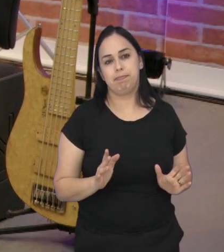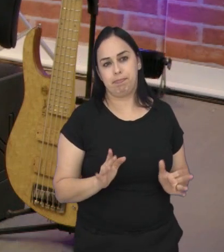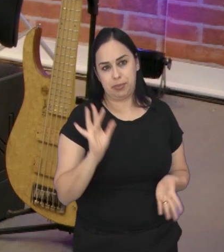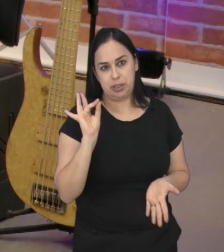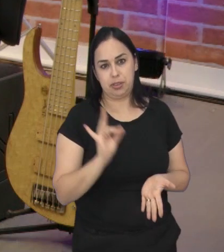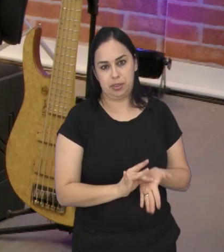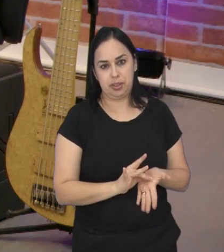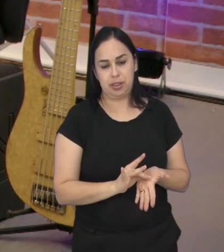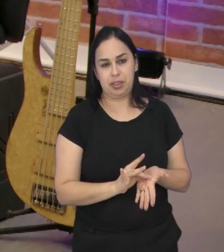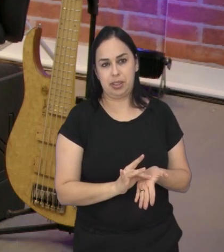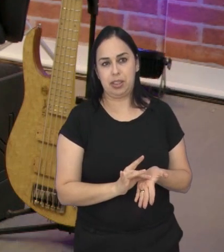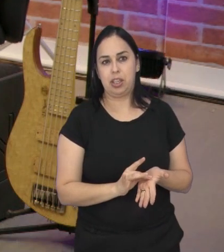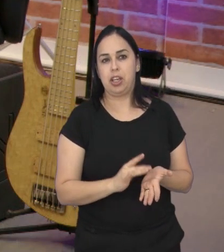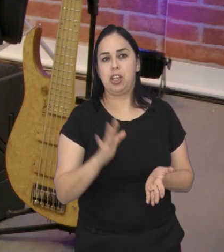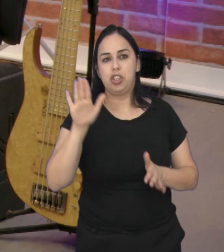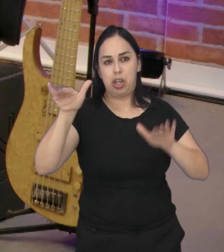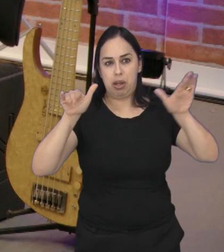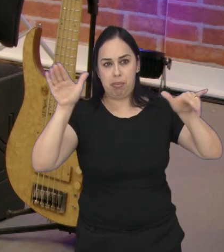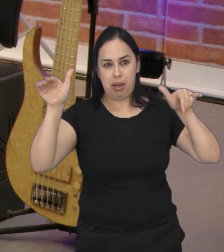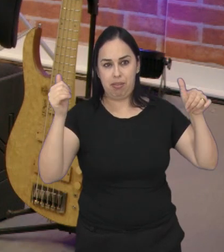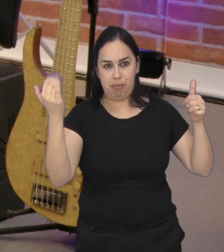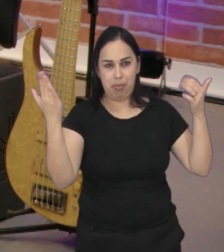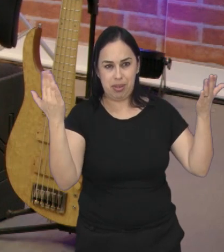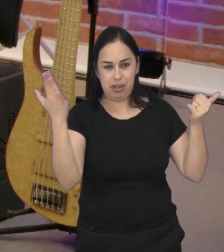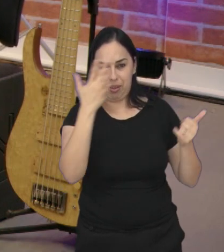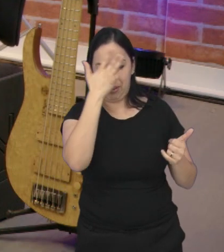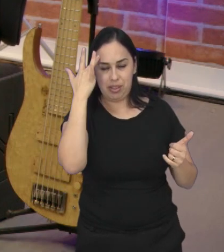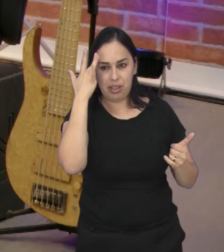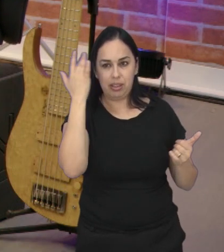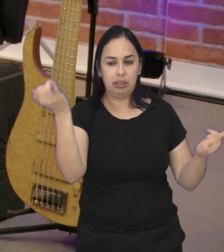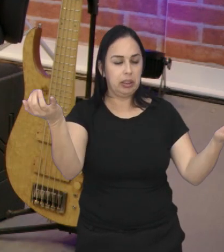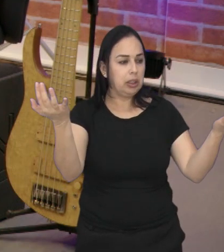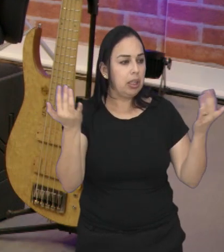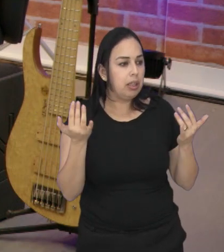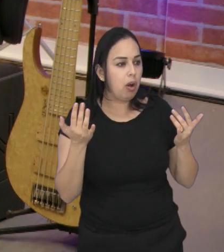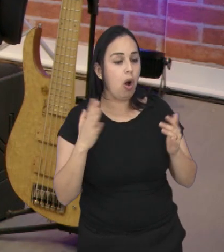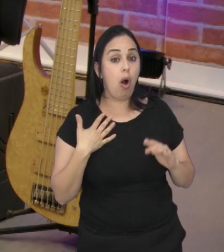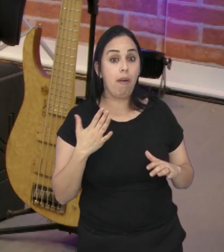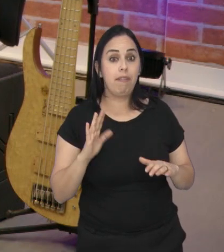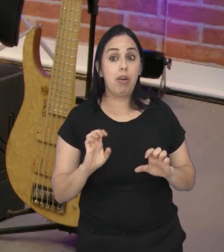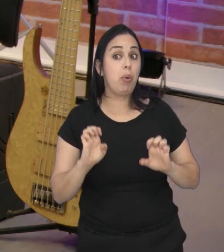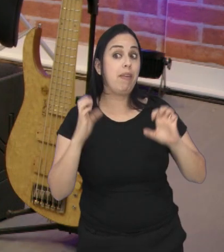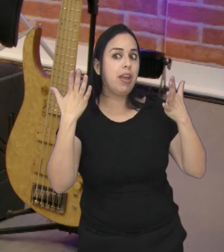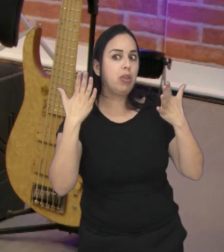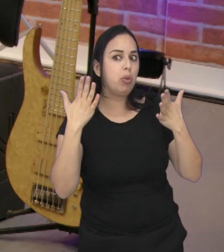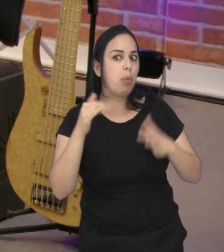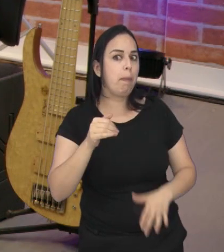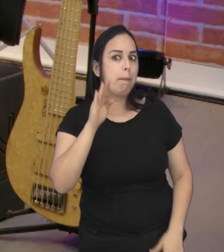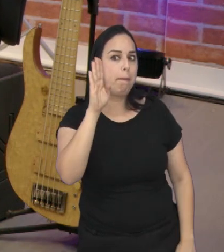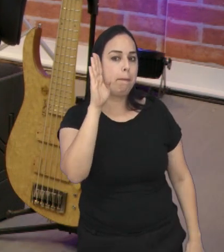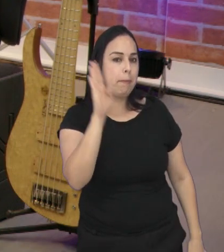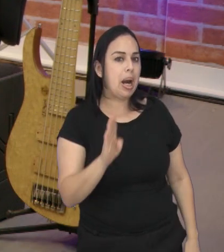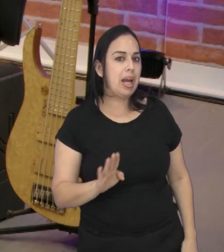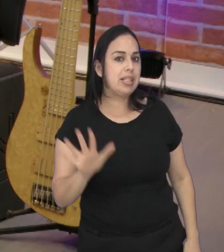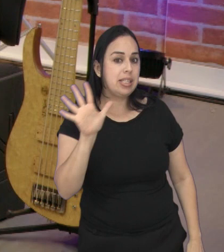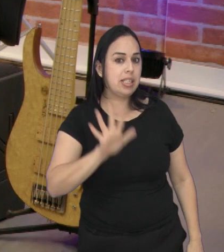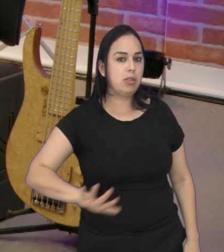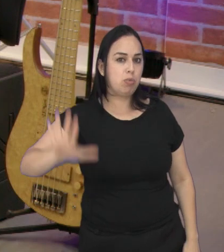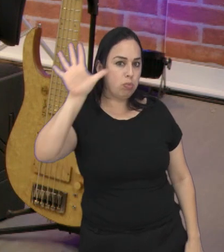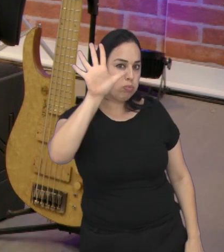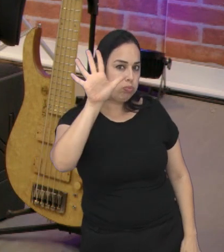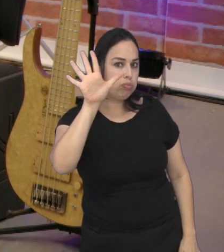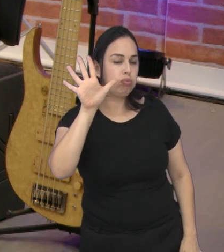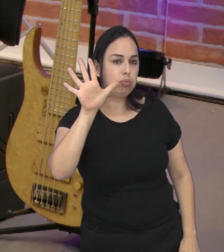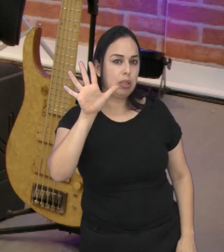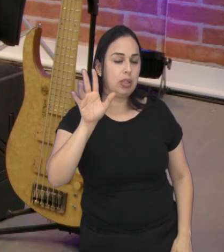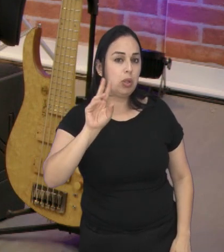pega nego de fora, que já trabalhou fora, e fala assim, mano, a gente vai fazer o maior evento do Brasil, em ambiente